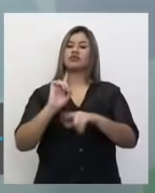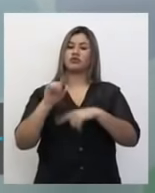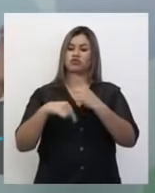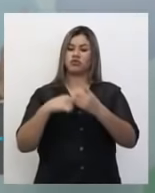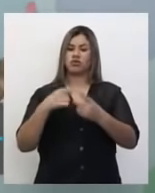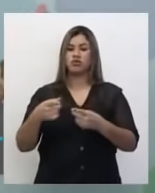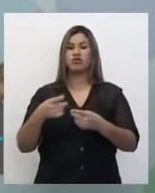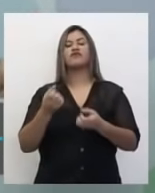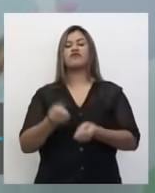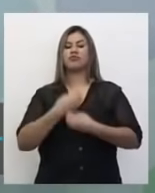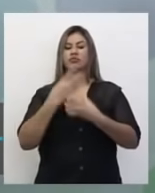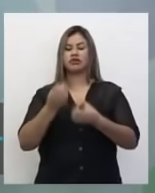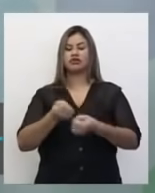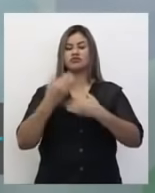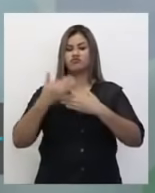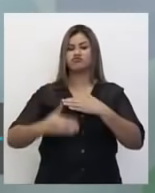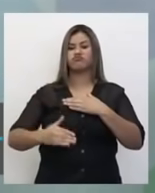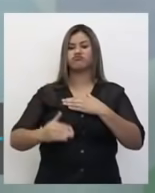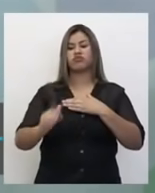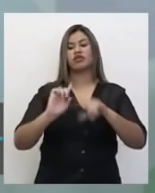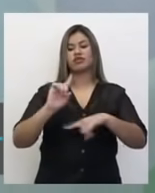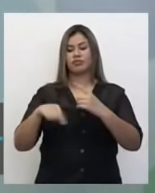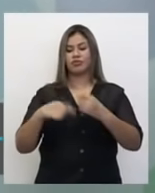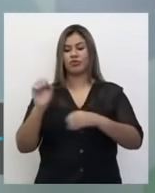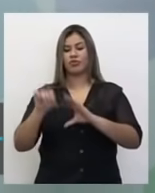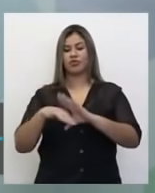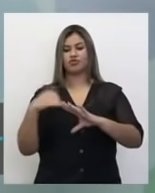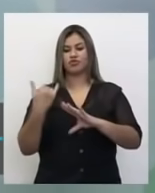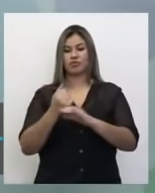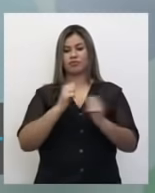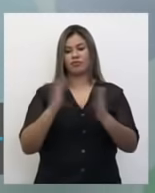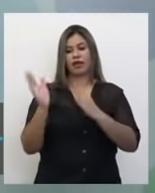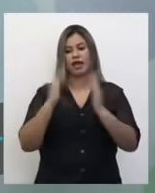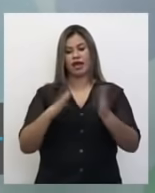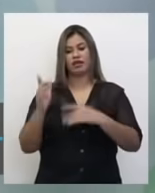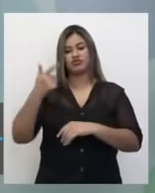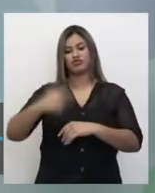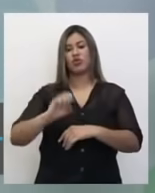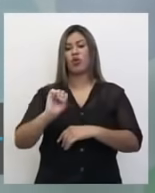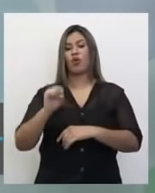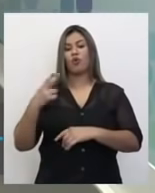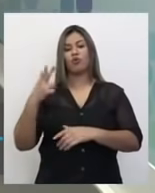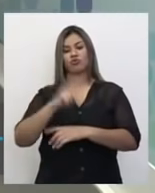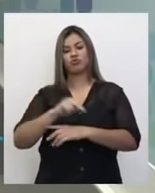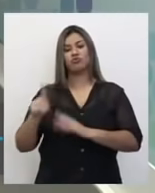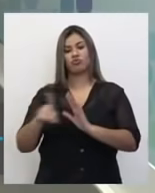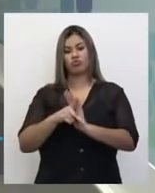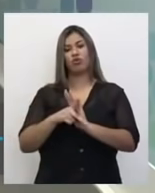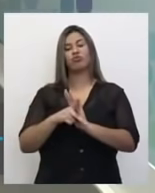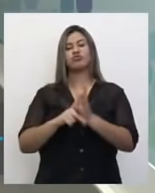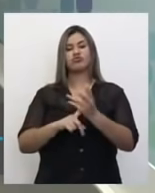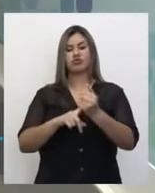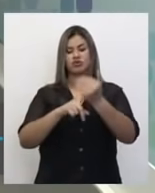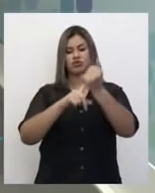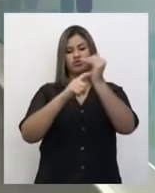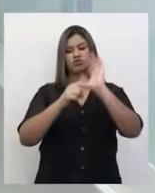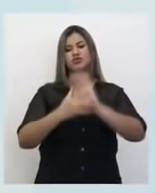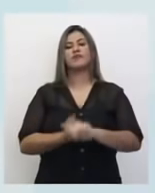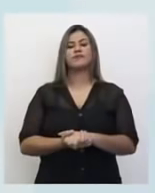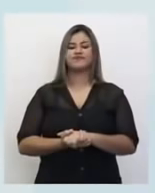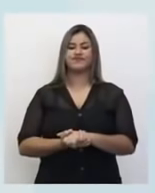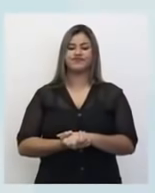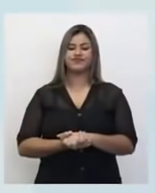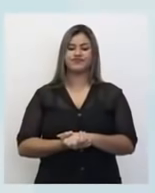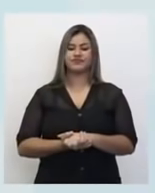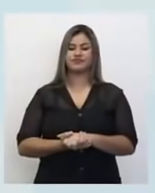pega o que você conseguir daqui pra frente e depois vai lá e faz a retomada no YouTube ou até com o seu professor de tecnologia. Então, ó, vai aparecer para vocês aí com uma letra